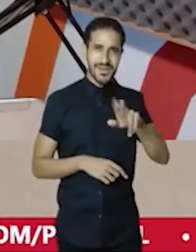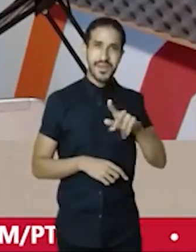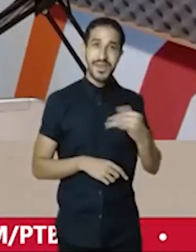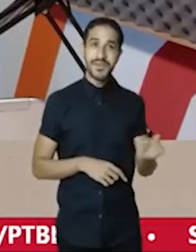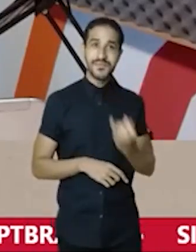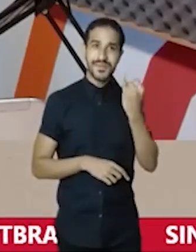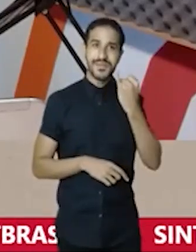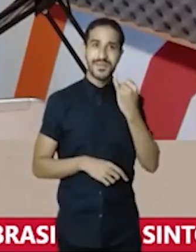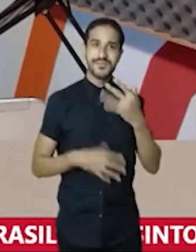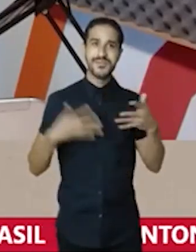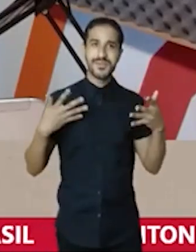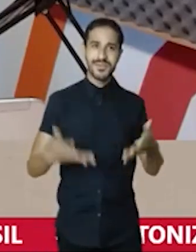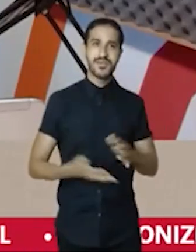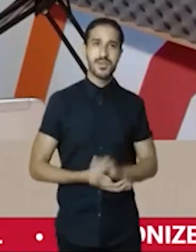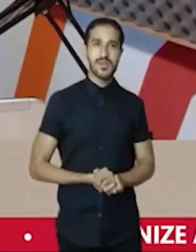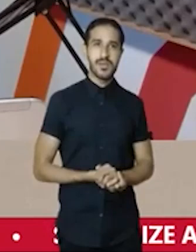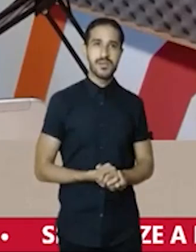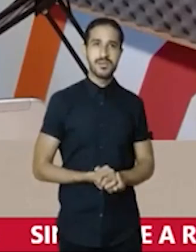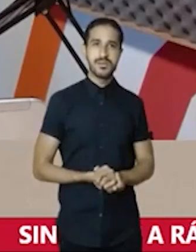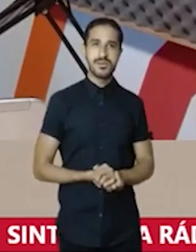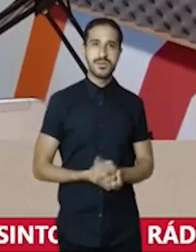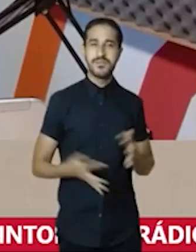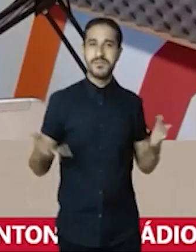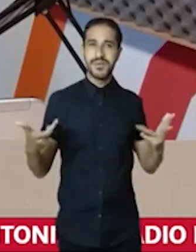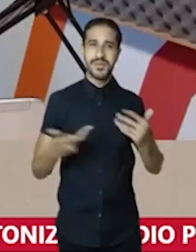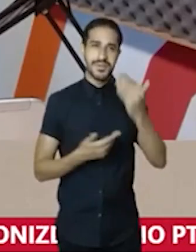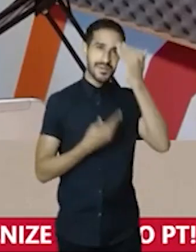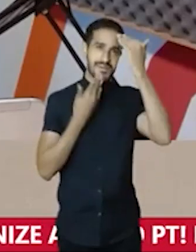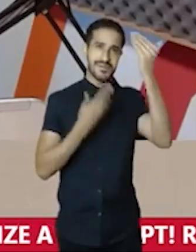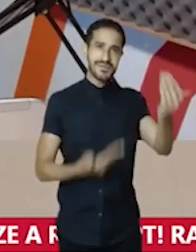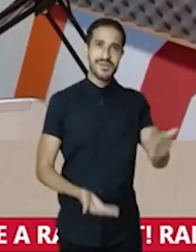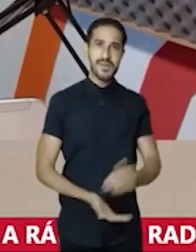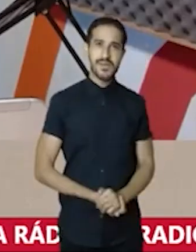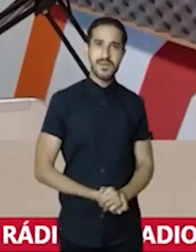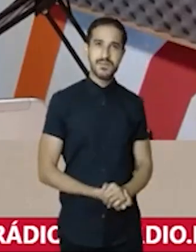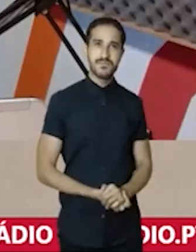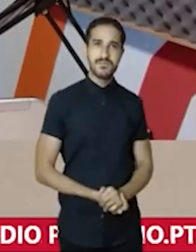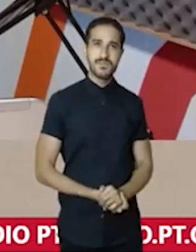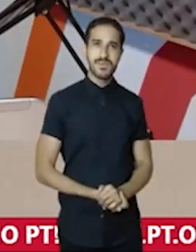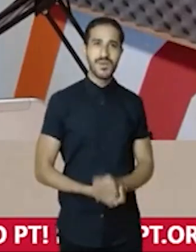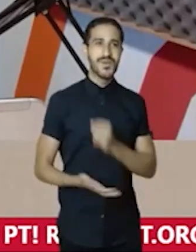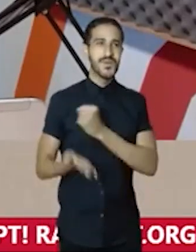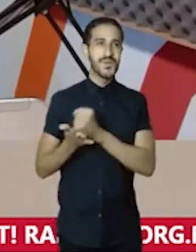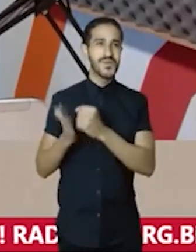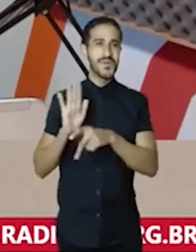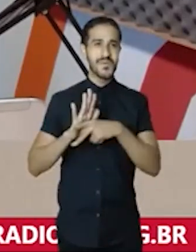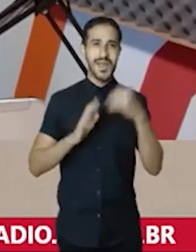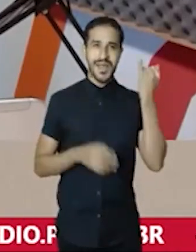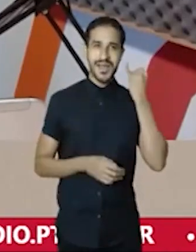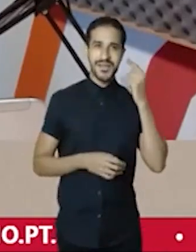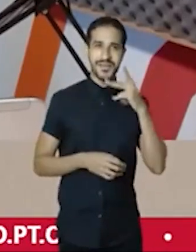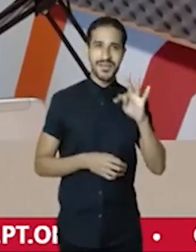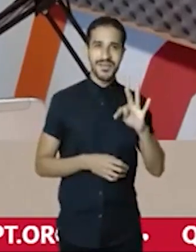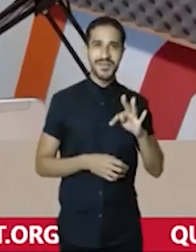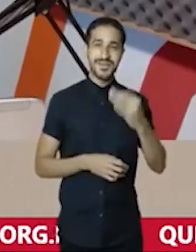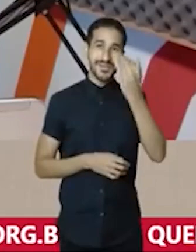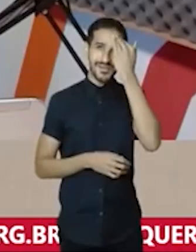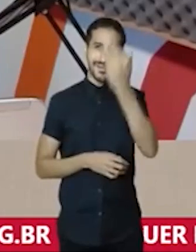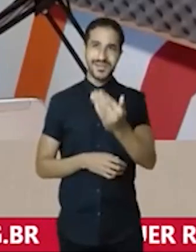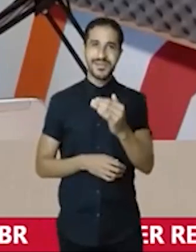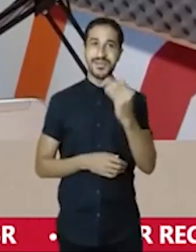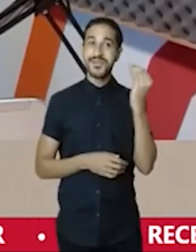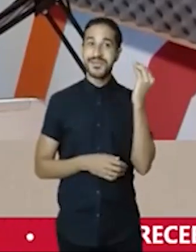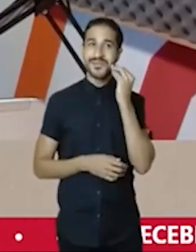pena esse papo. Nossa, Ellen, muito obrigada. Tá contratada para a rádio. Obrigada, um